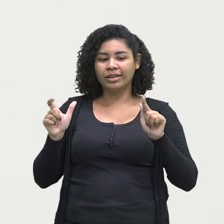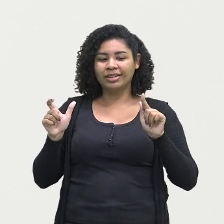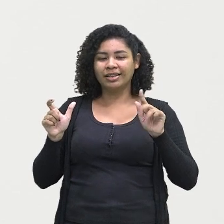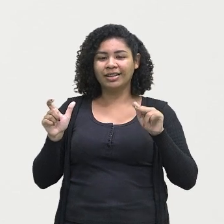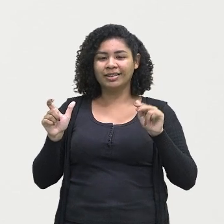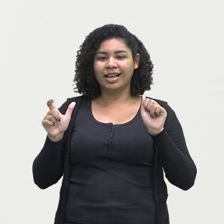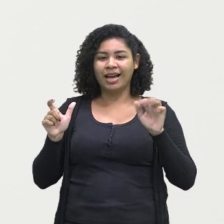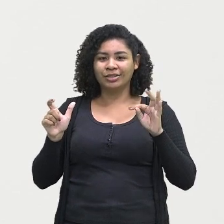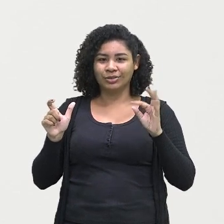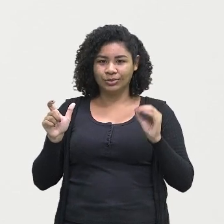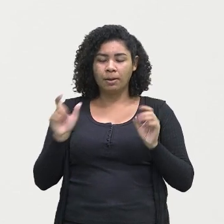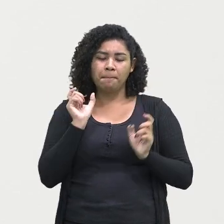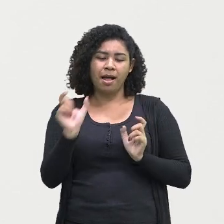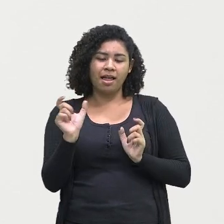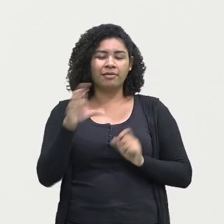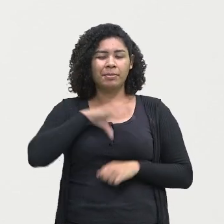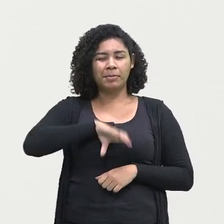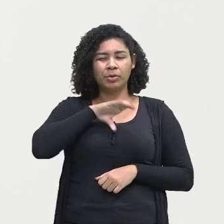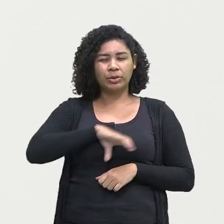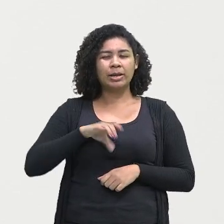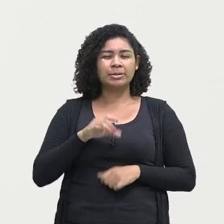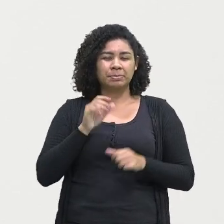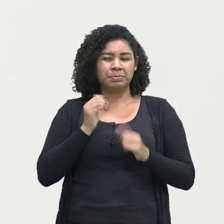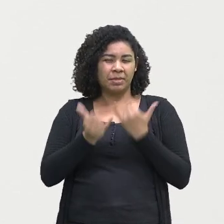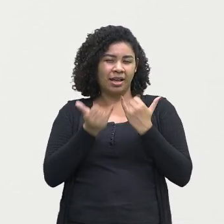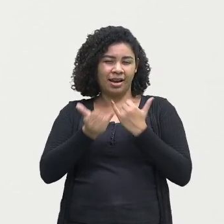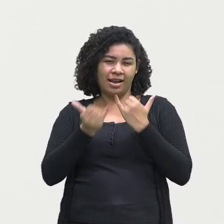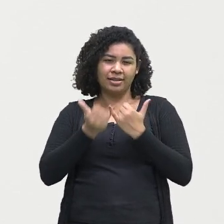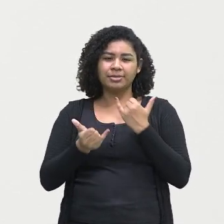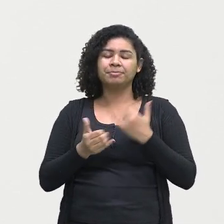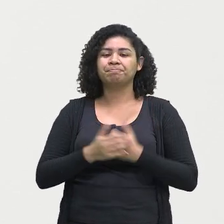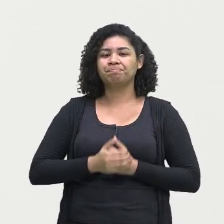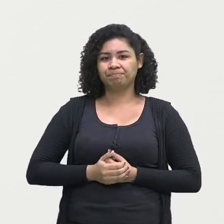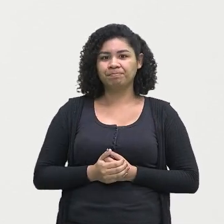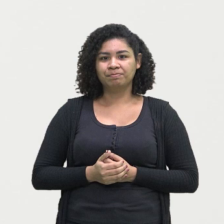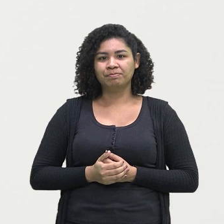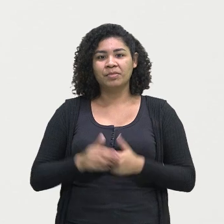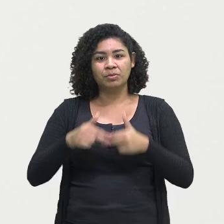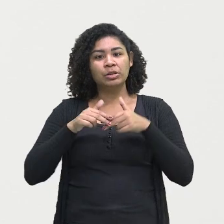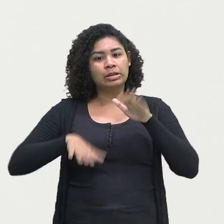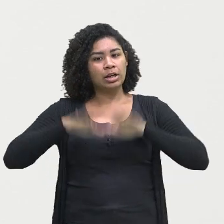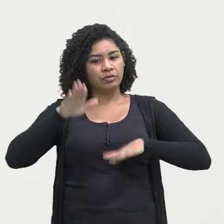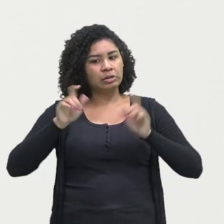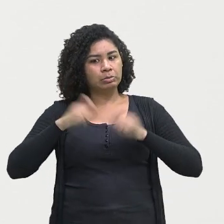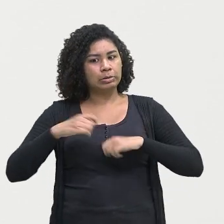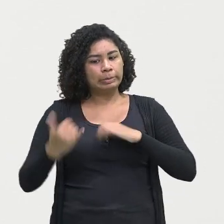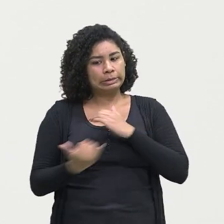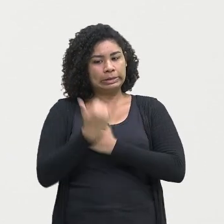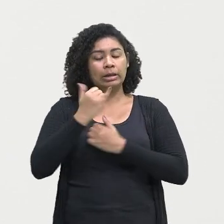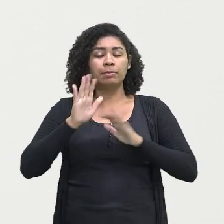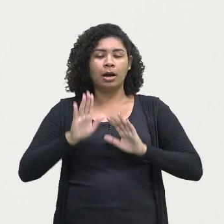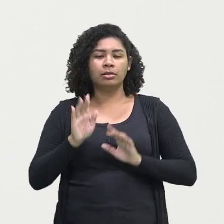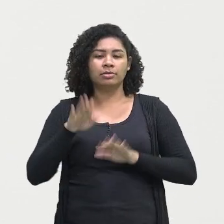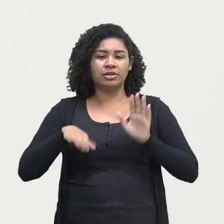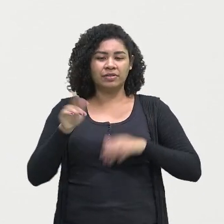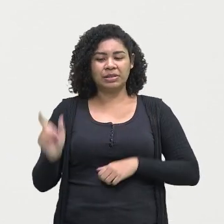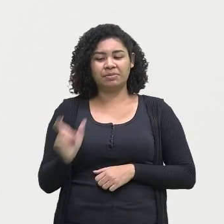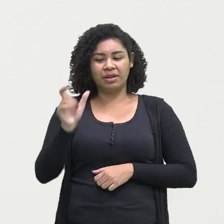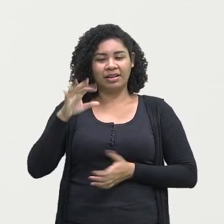se assemelha, às vezes vai ser falso cognato e às vezes é um cognato mesmo. Nesse caso,